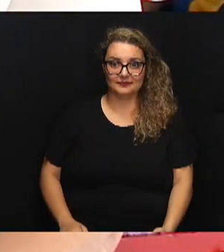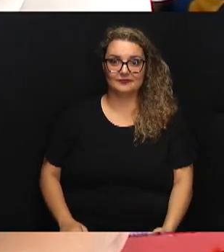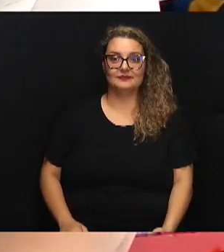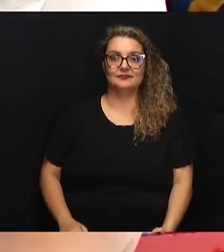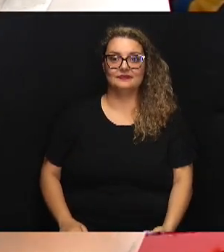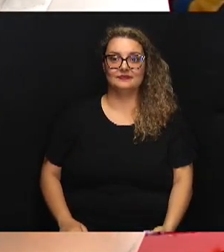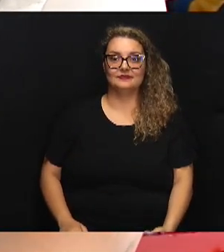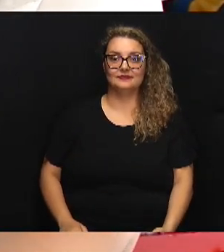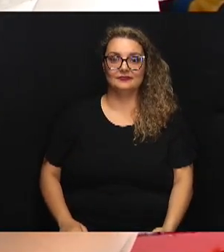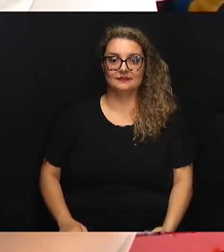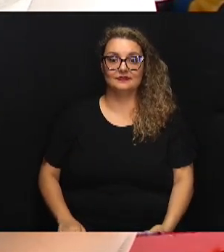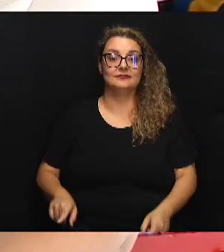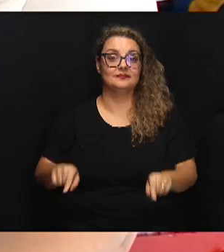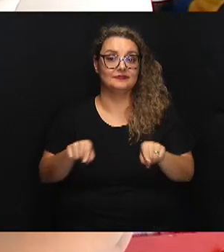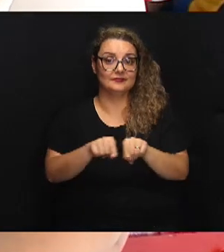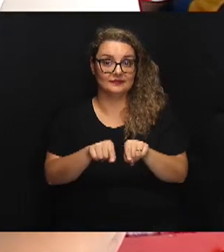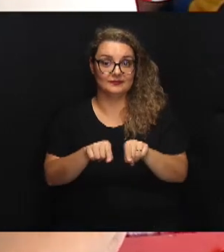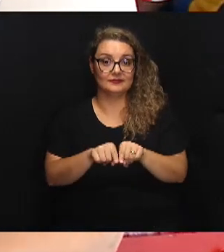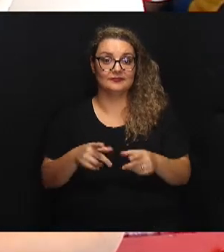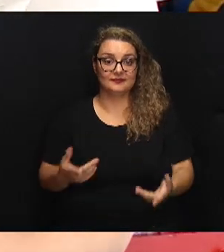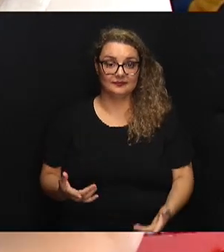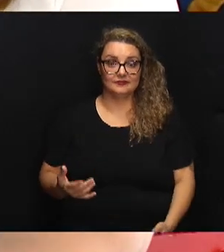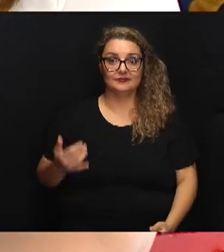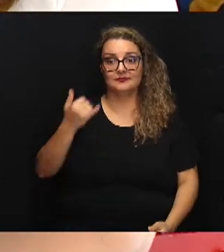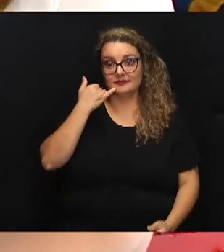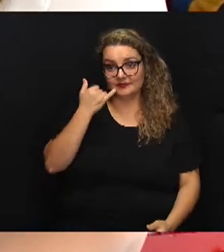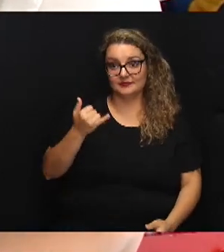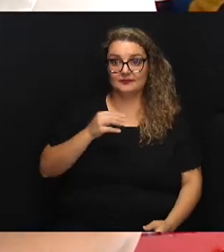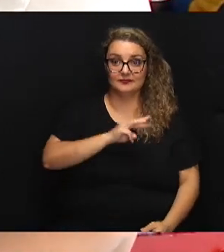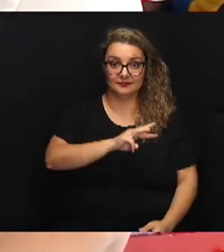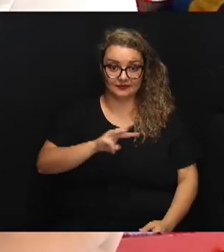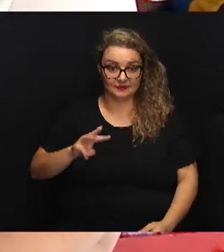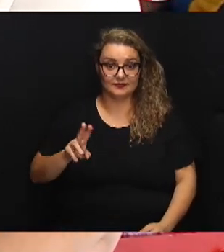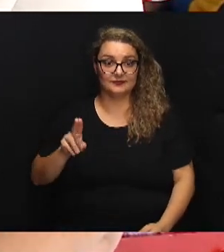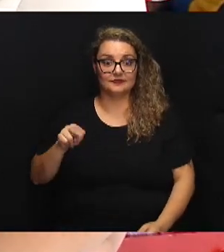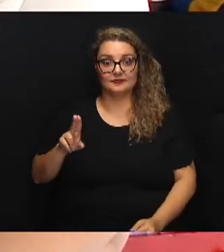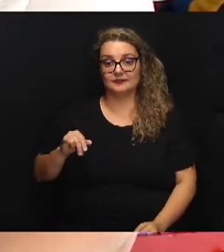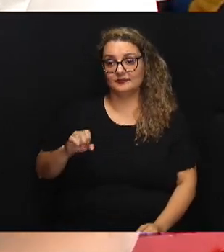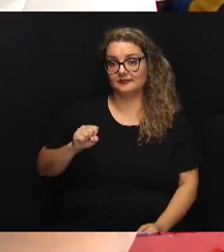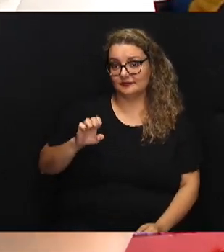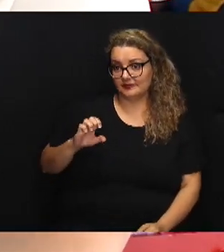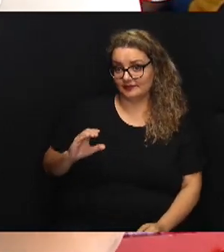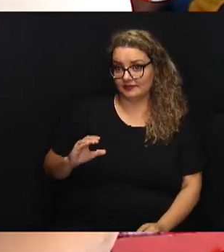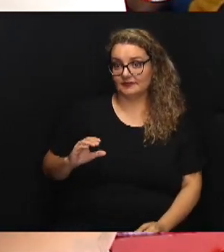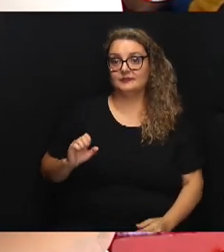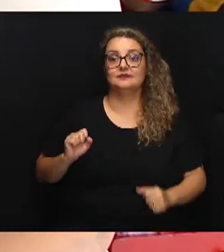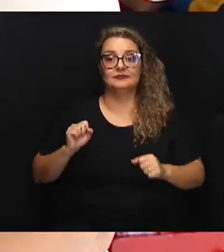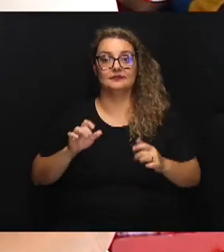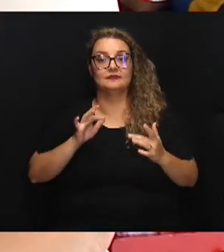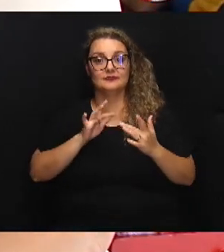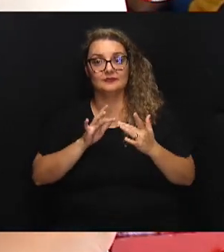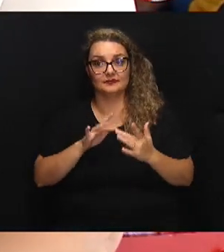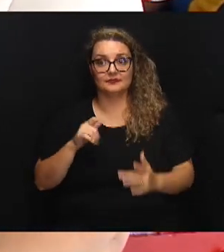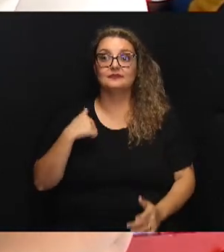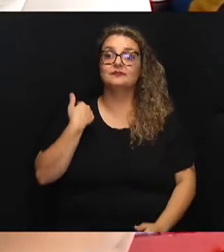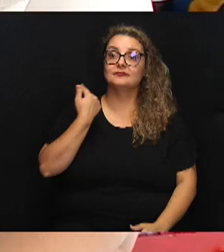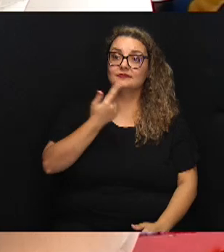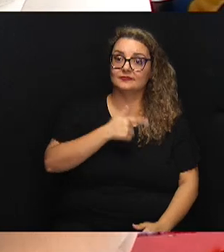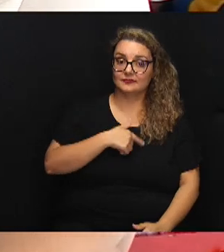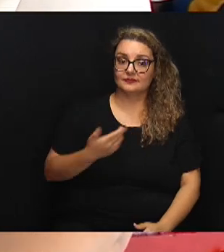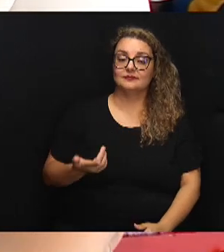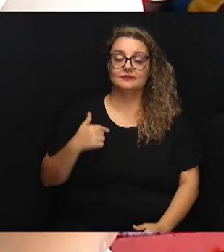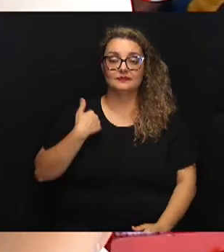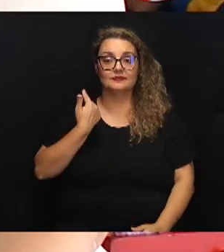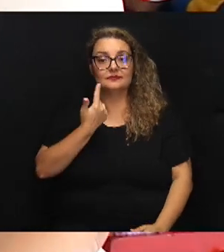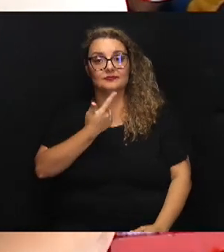019-3388-0081, e por meio do telefone ou da página da Uniasec, você pode entrar em contato com a gente. Nós